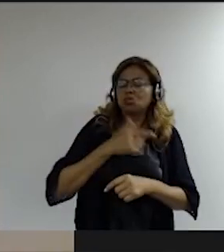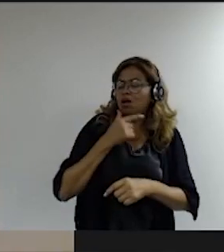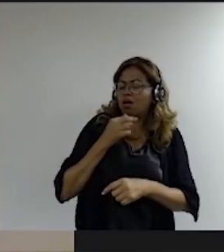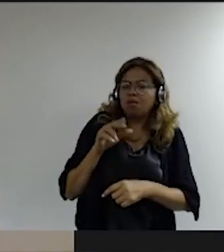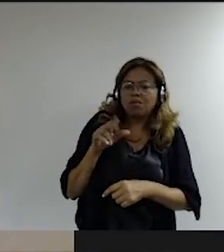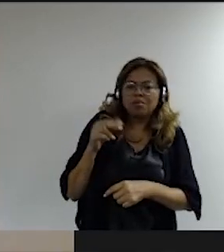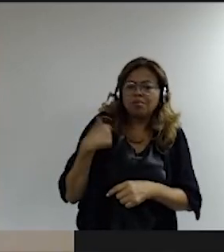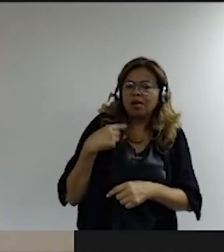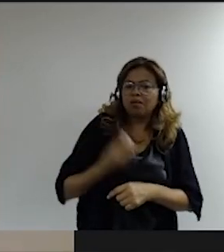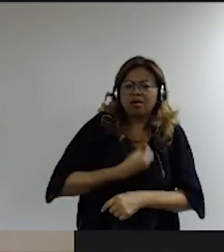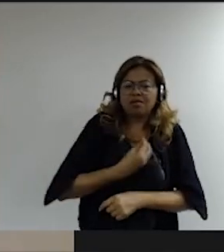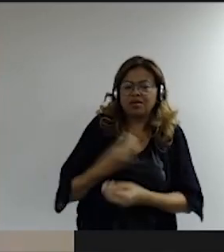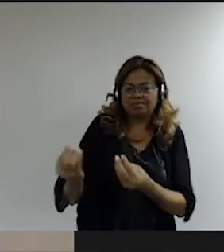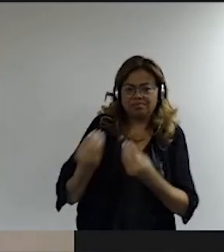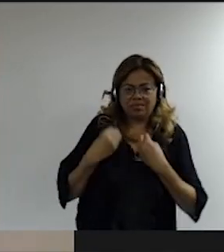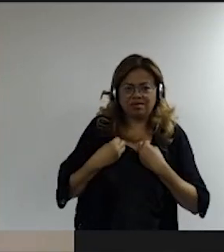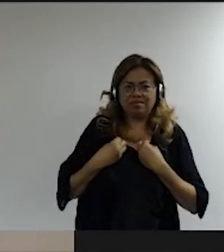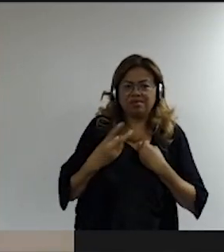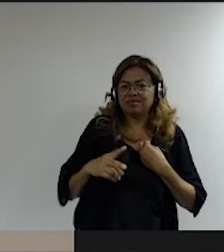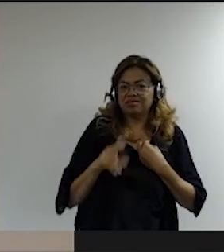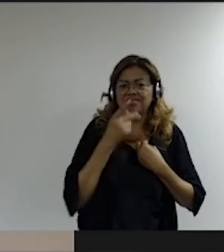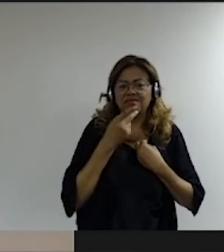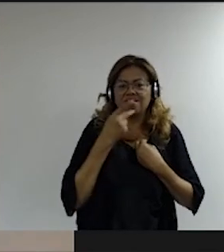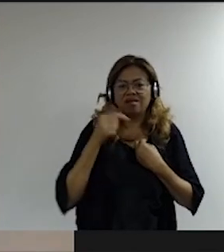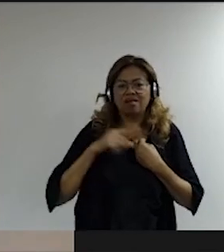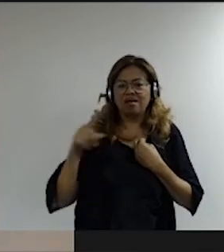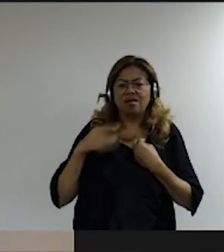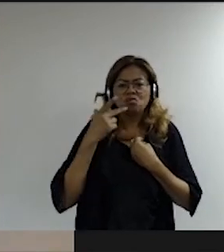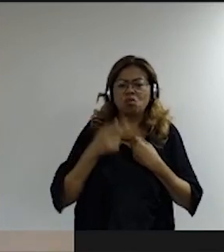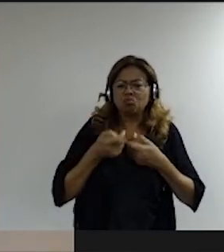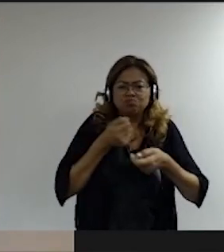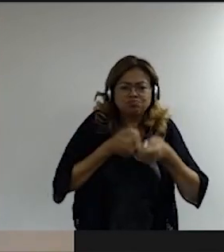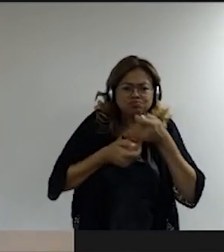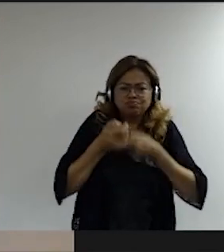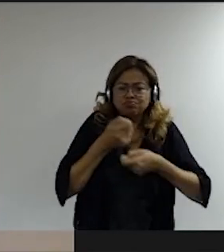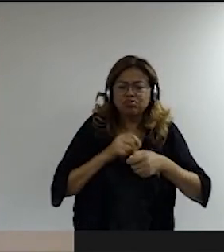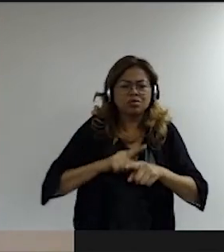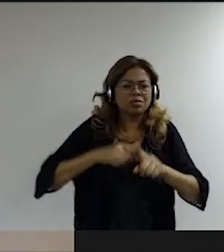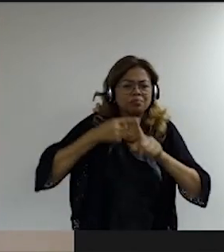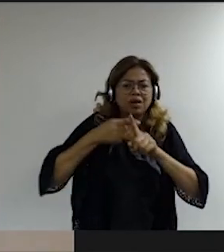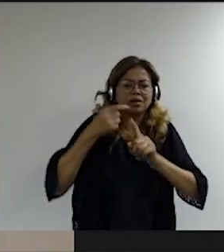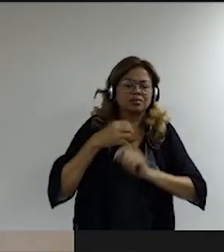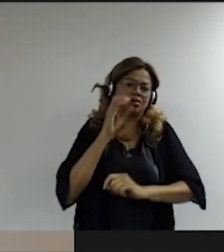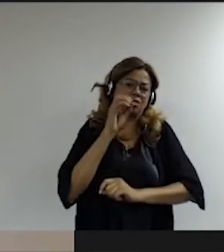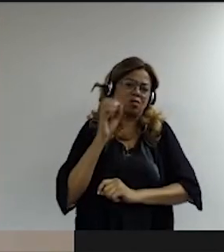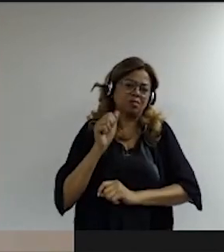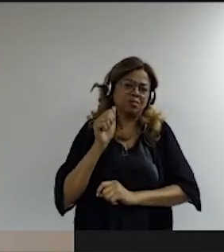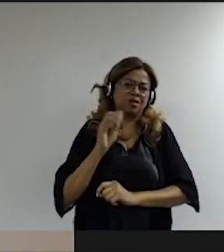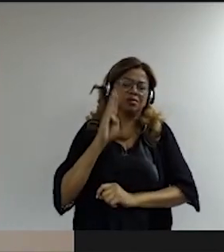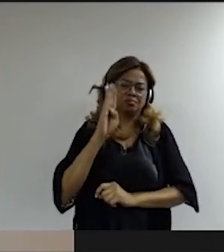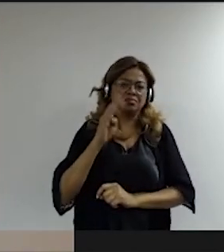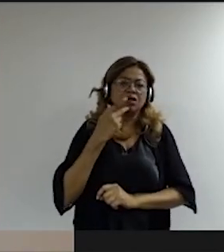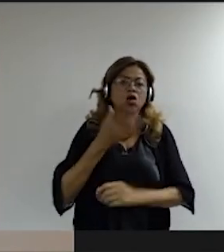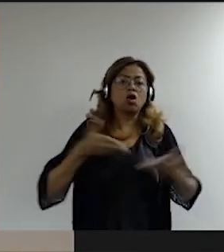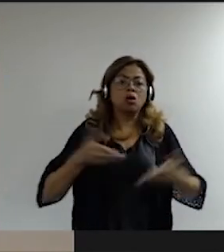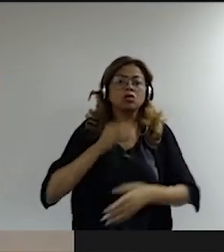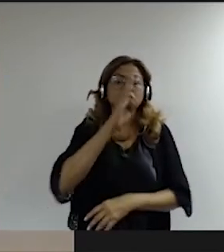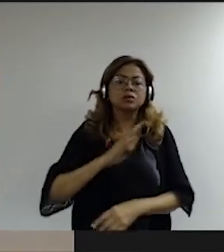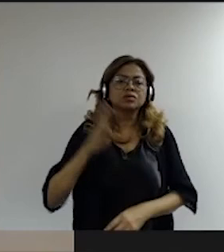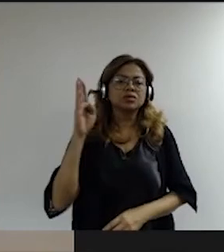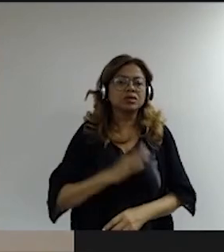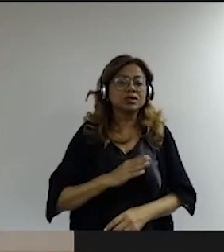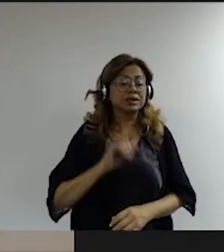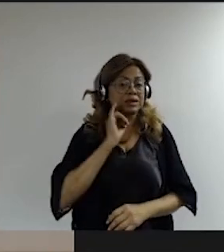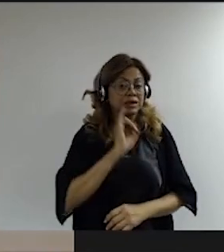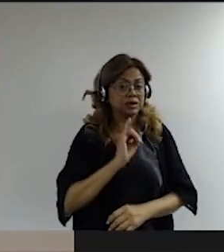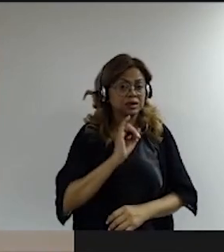vida me deu, e eu sempre digo, um dos maiores gestores da Ordem dos Advogados. Eu encerro dizendo que, se foi